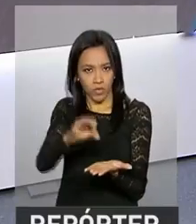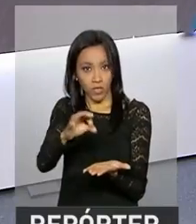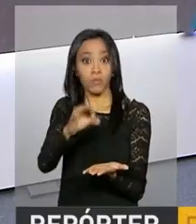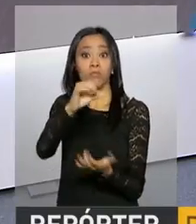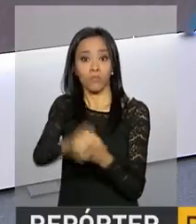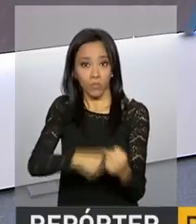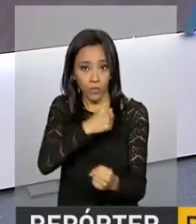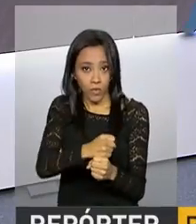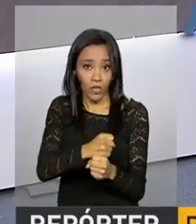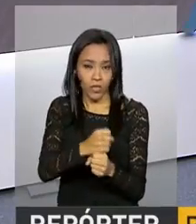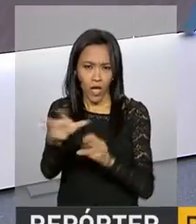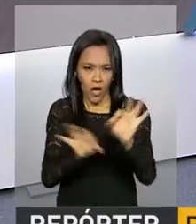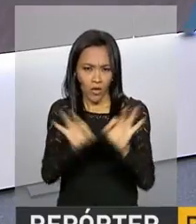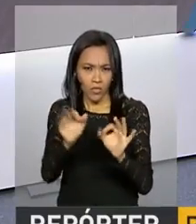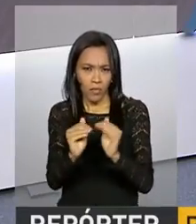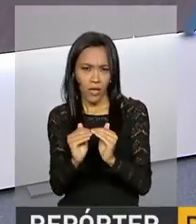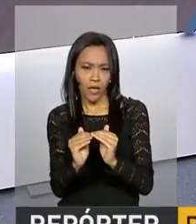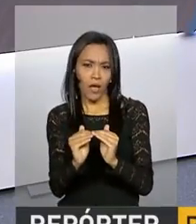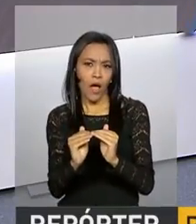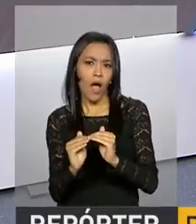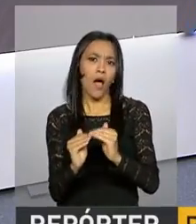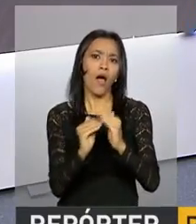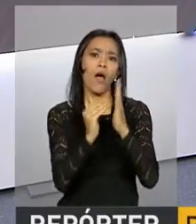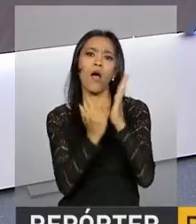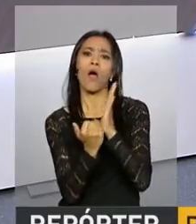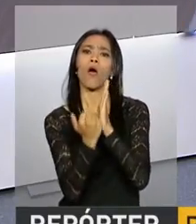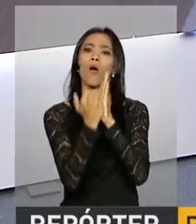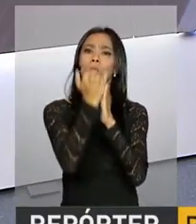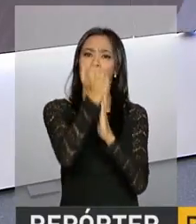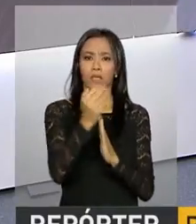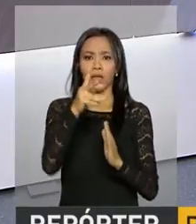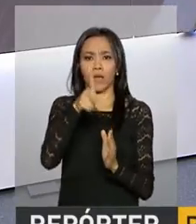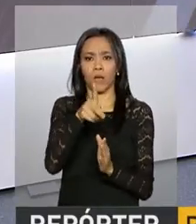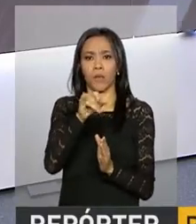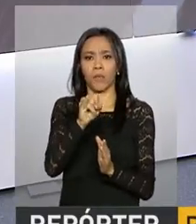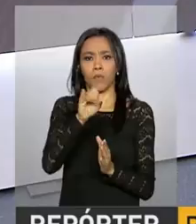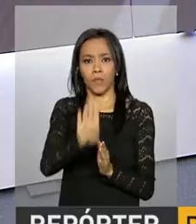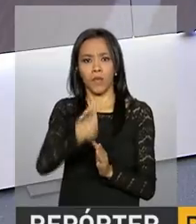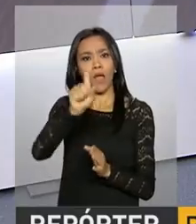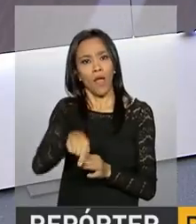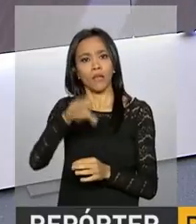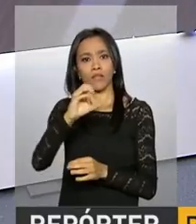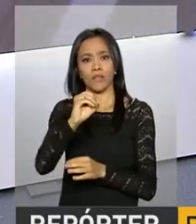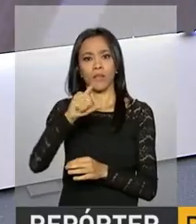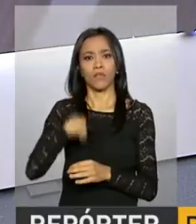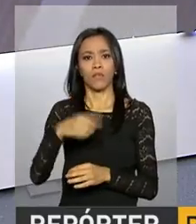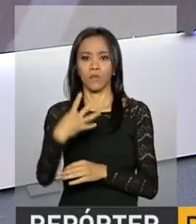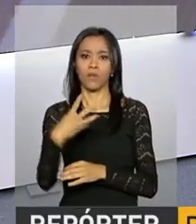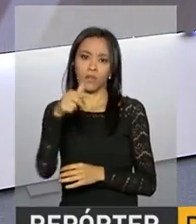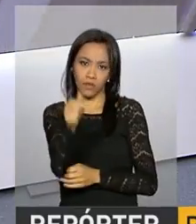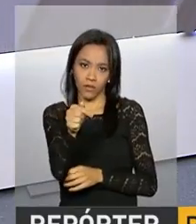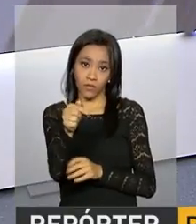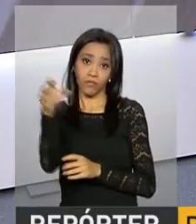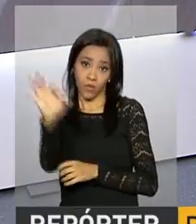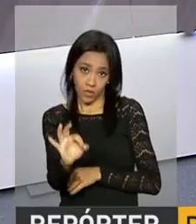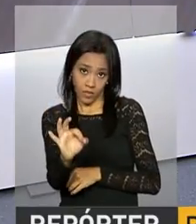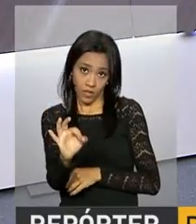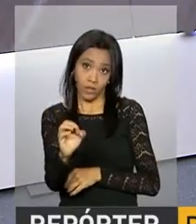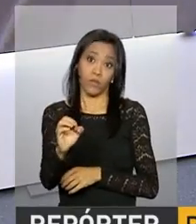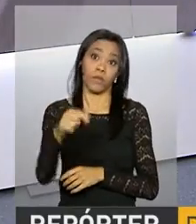para o crescimento do pib que é o produto interno bruto é de 0,47 por cento